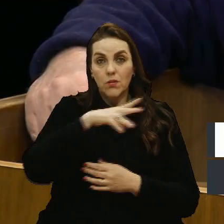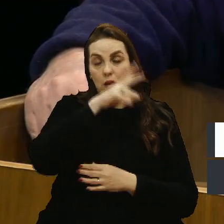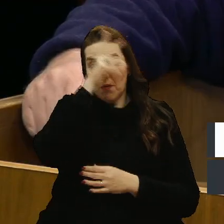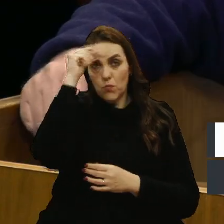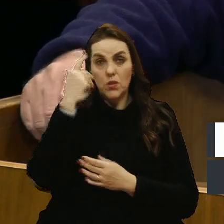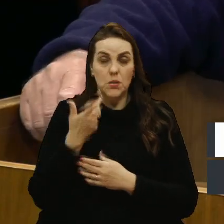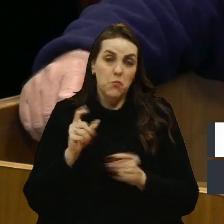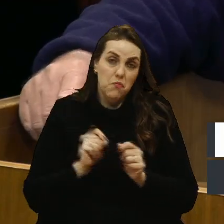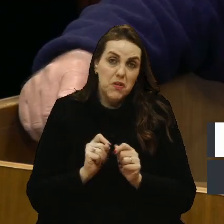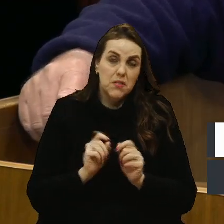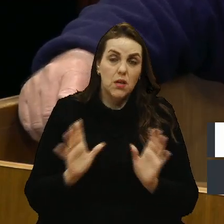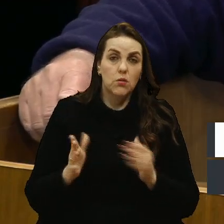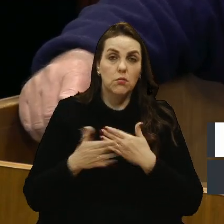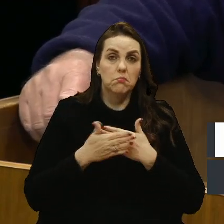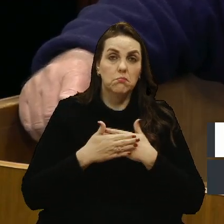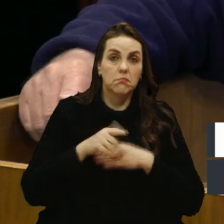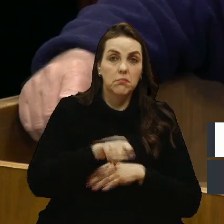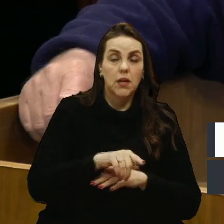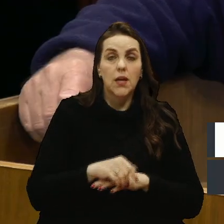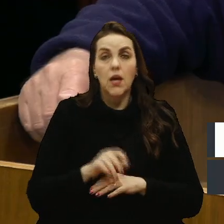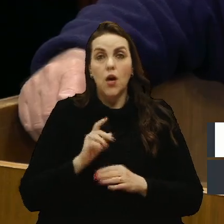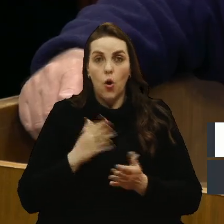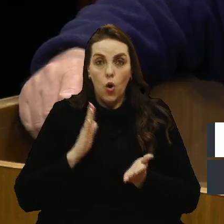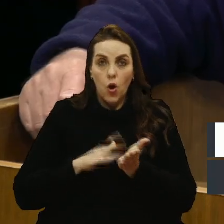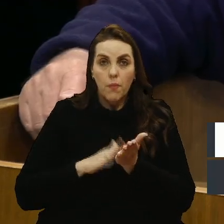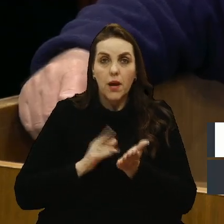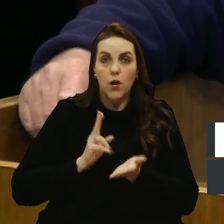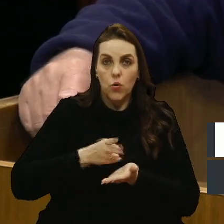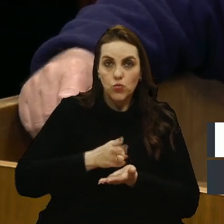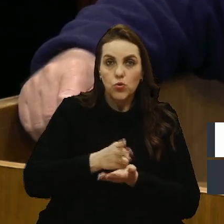sua parte, precisamos seguir cobrando